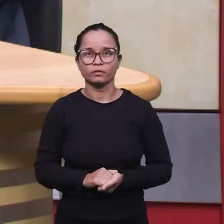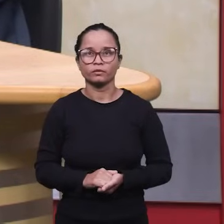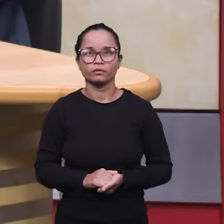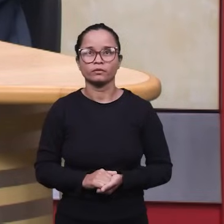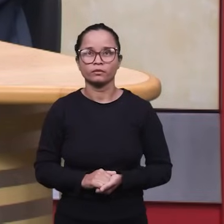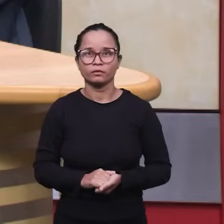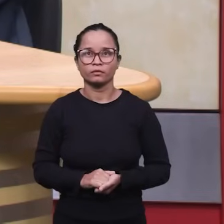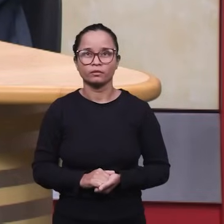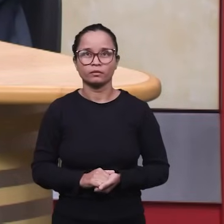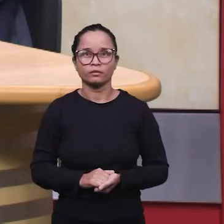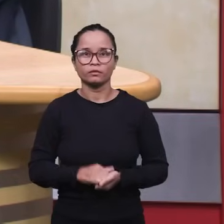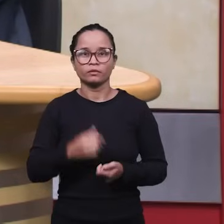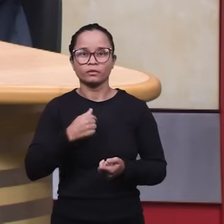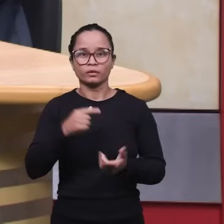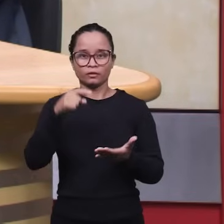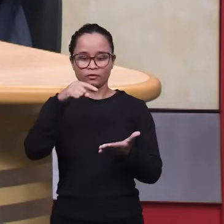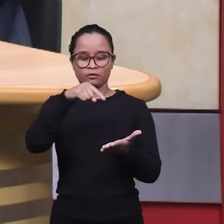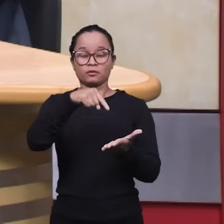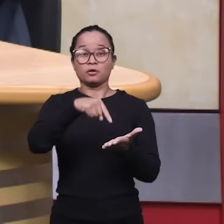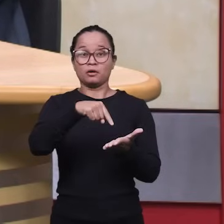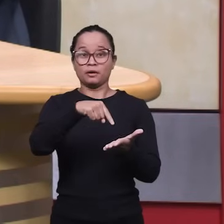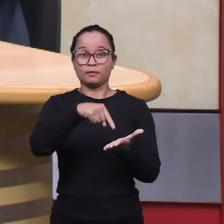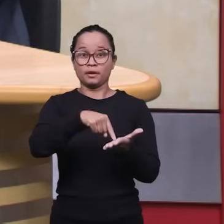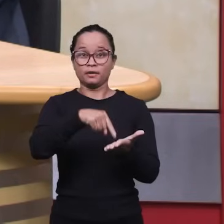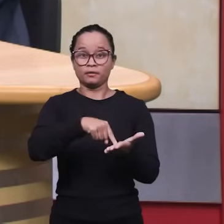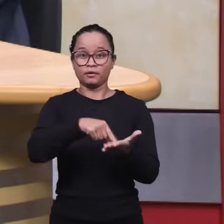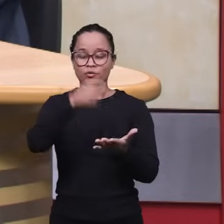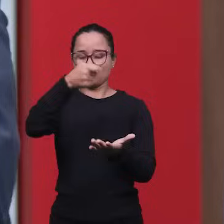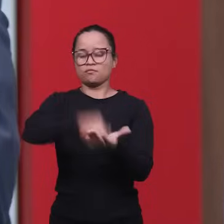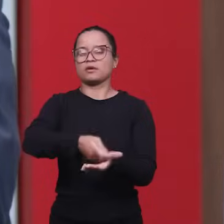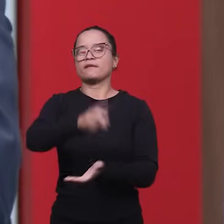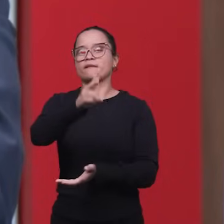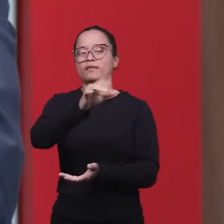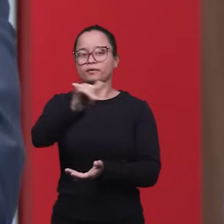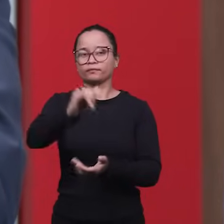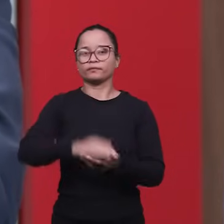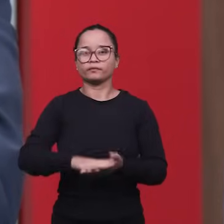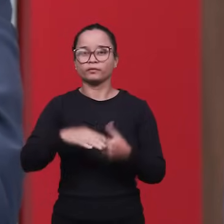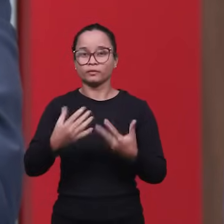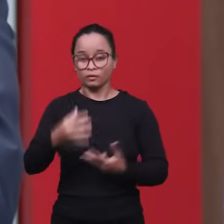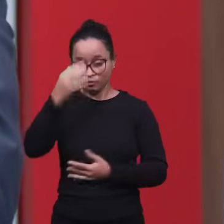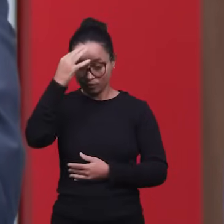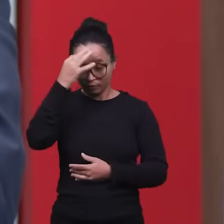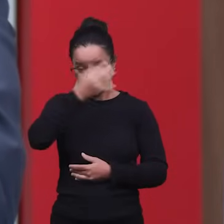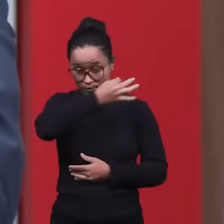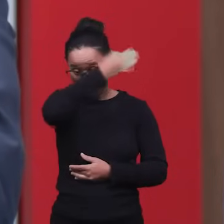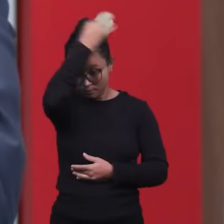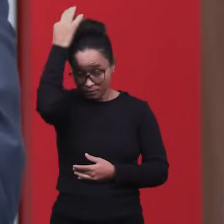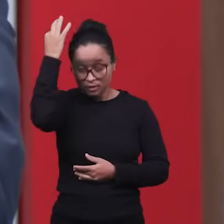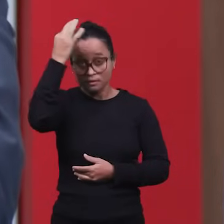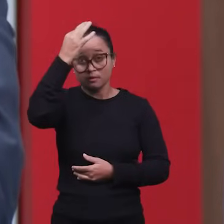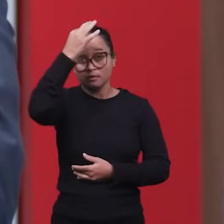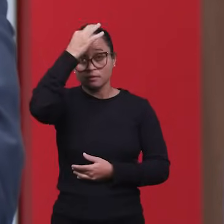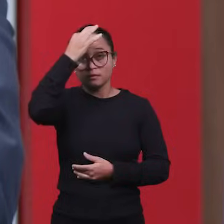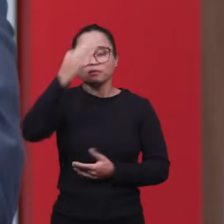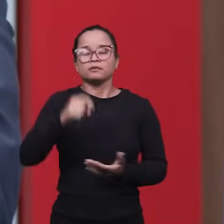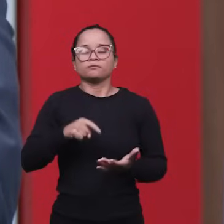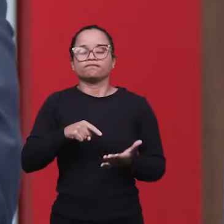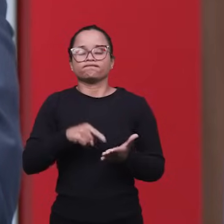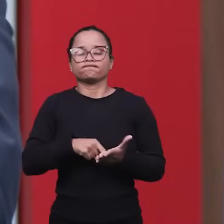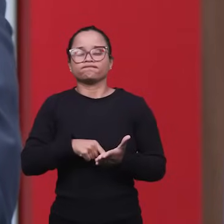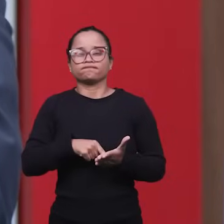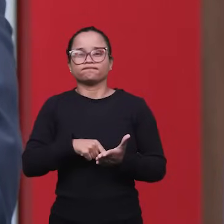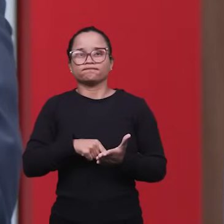eu velo pela minha palavra para cumprir. Quando o Espírito Santo, ela